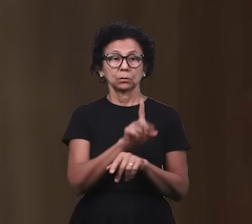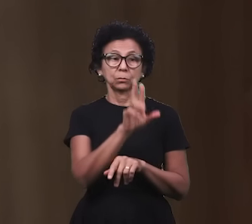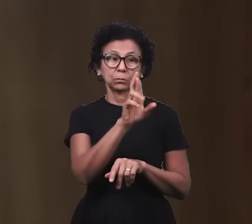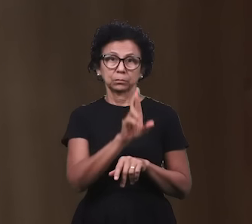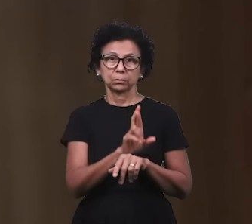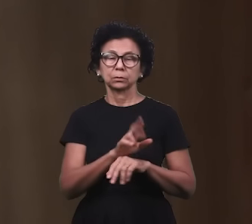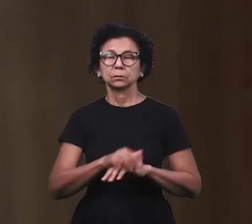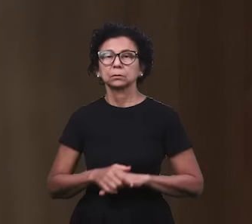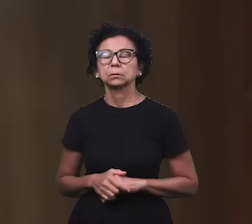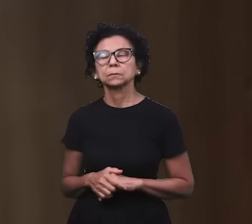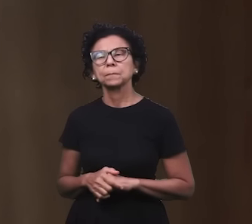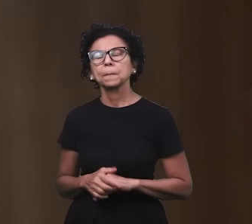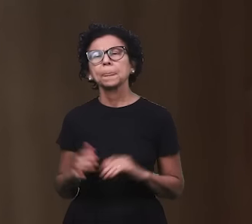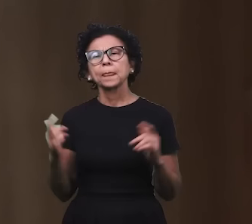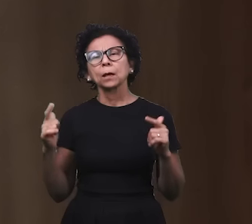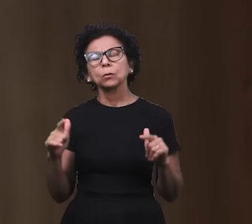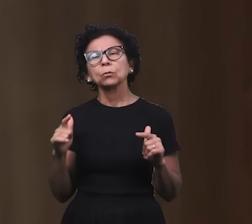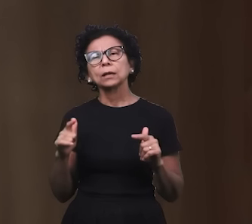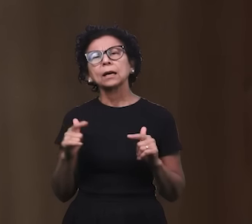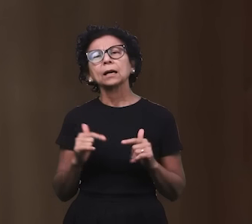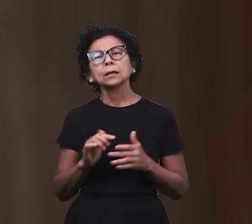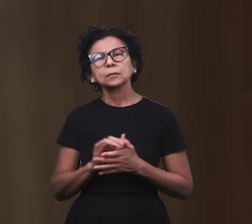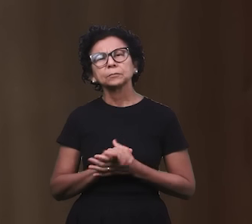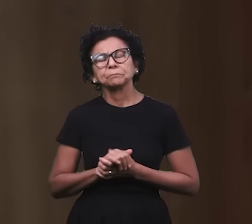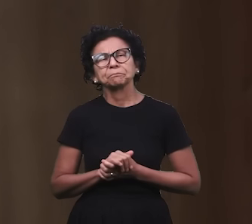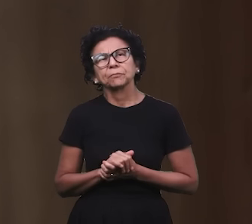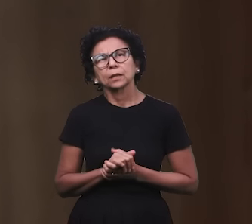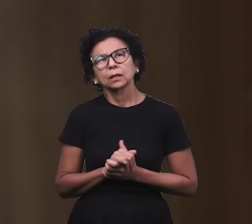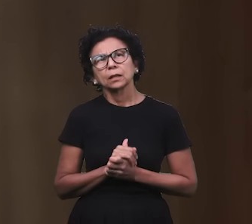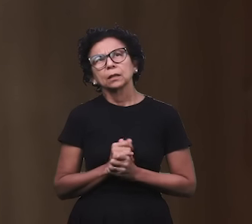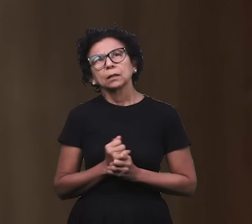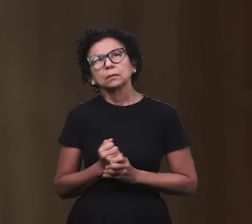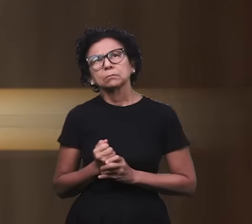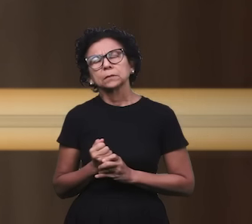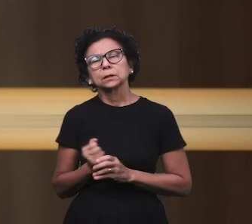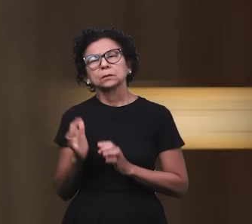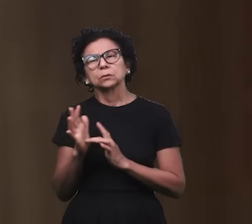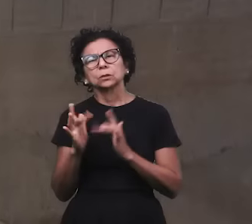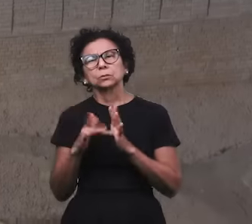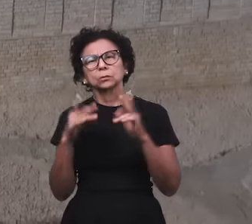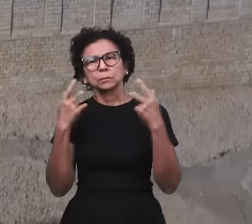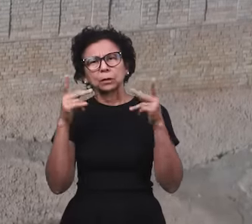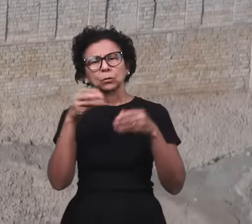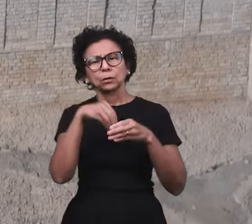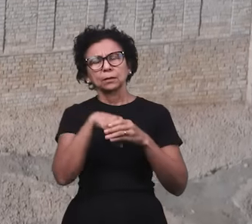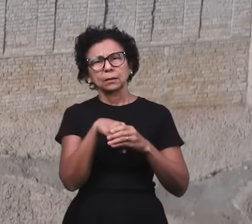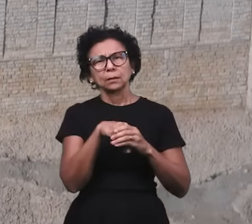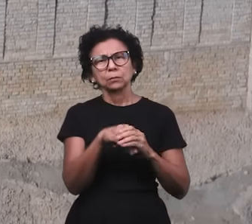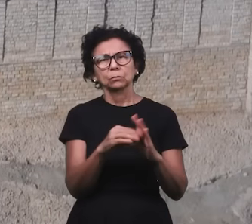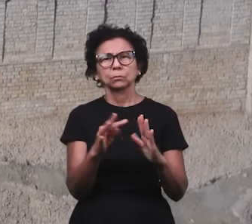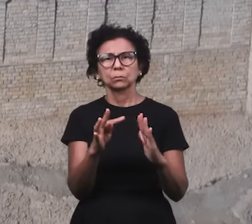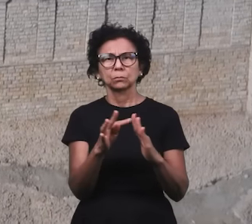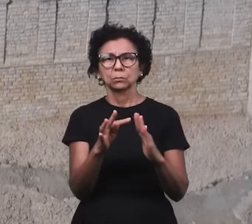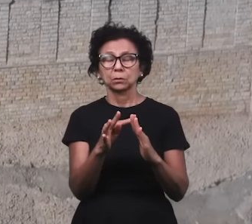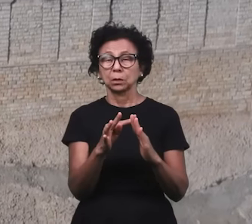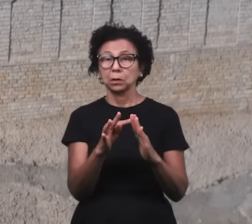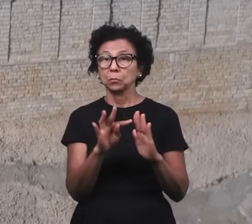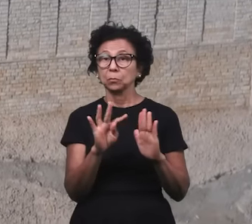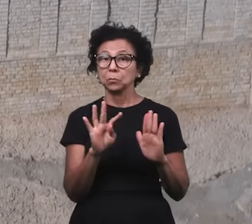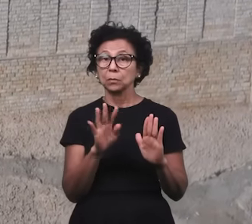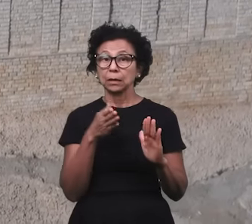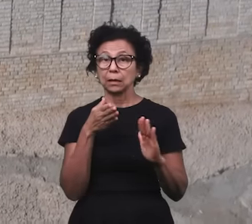esse lugar que Jesus pregou aos doutores, o pátio do templo, dentro do templo mesmo, só